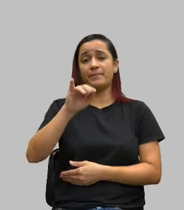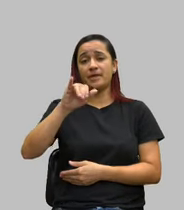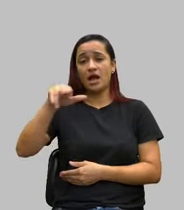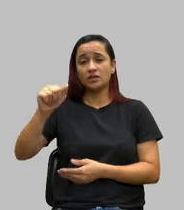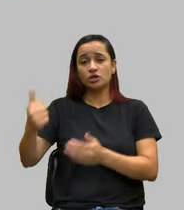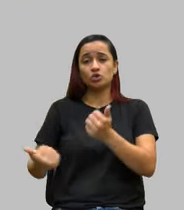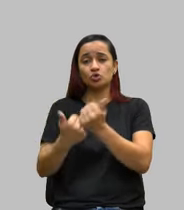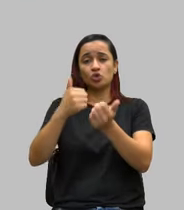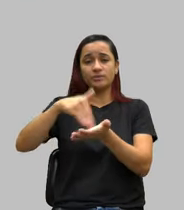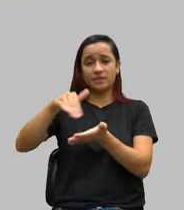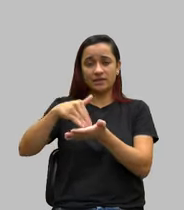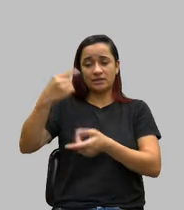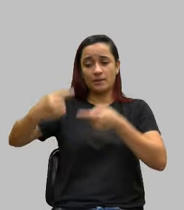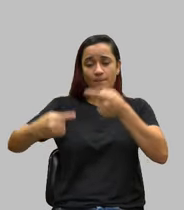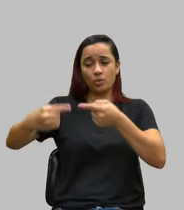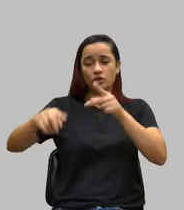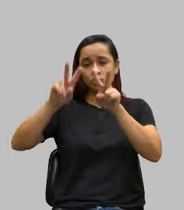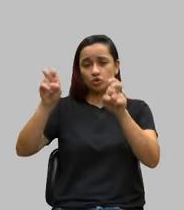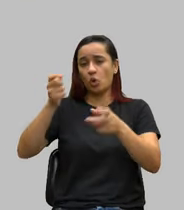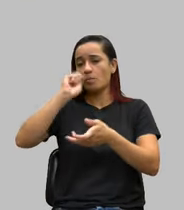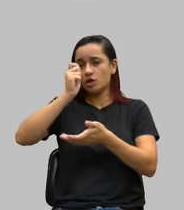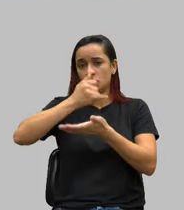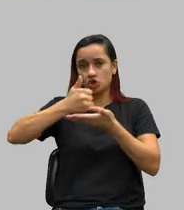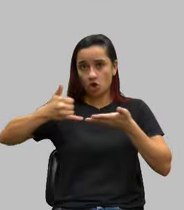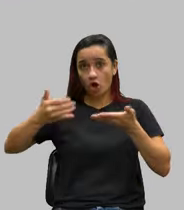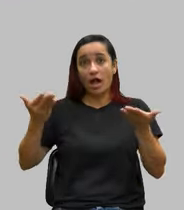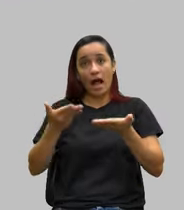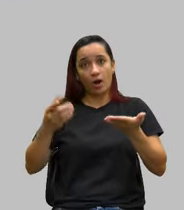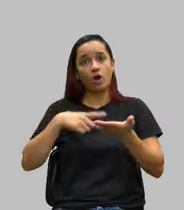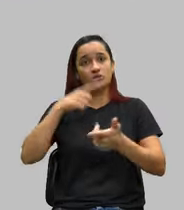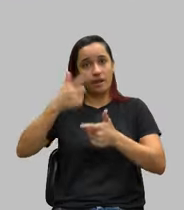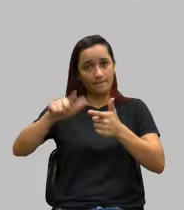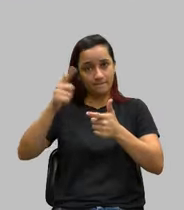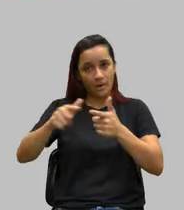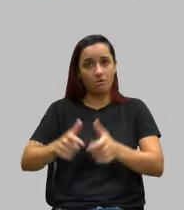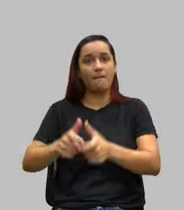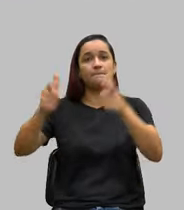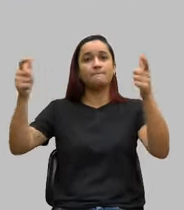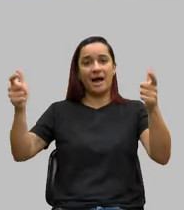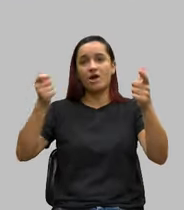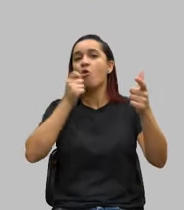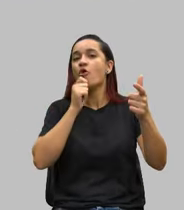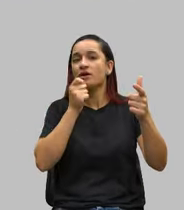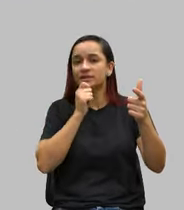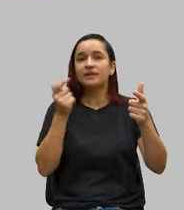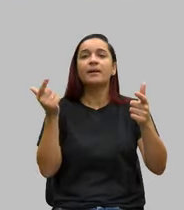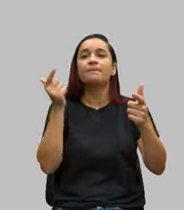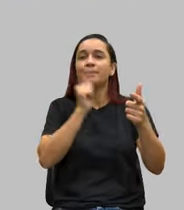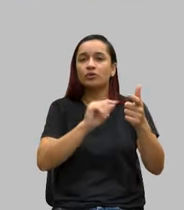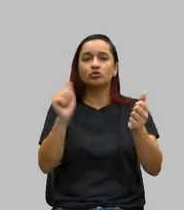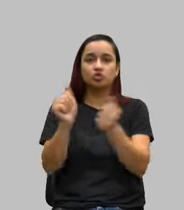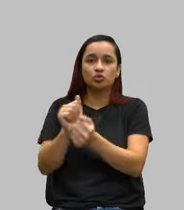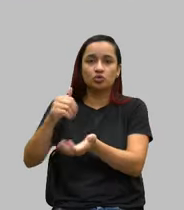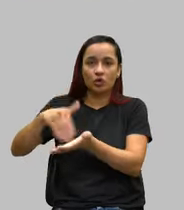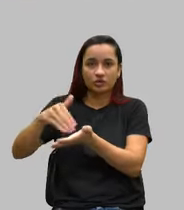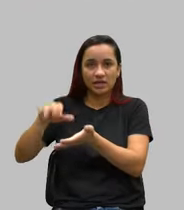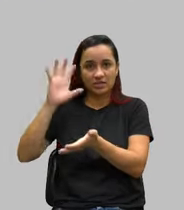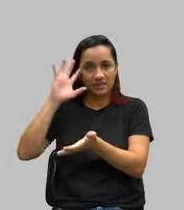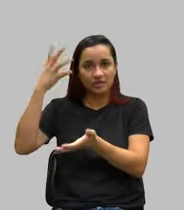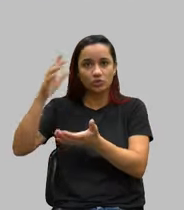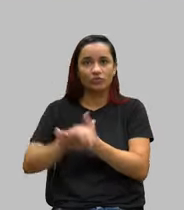de política sobre drogas que agora já tem um problemaço maior ainda para poder junto com o secretário administrar